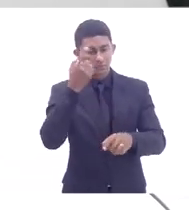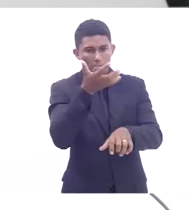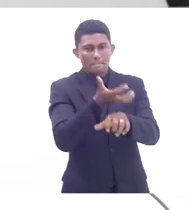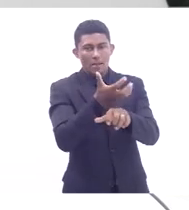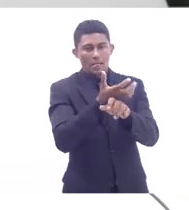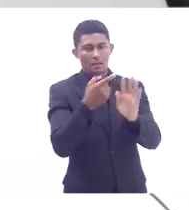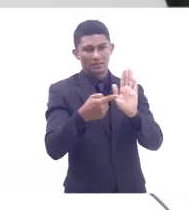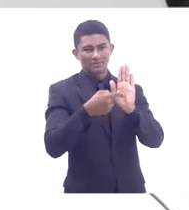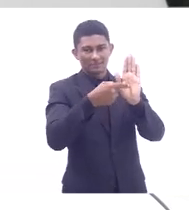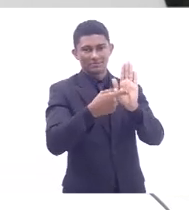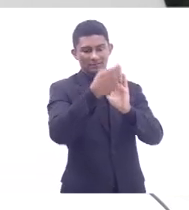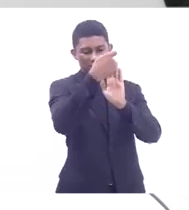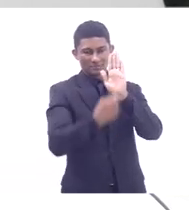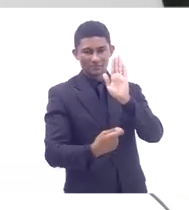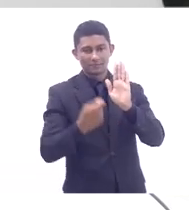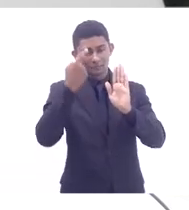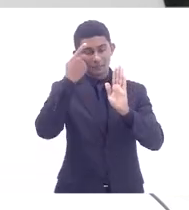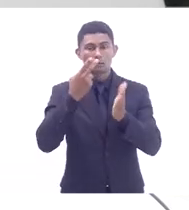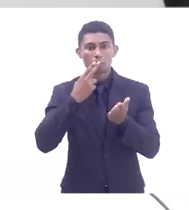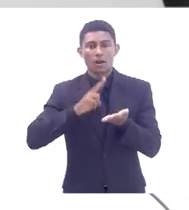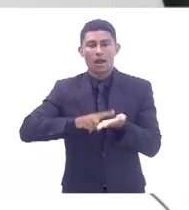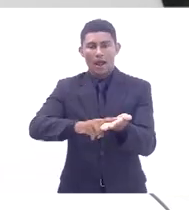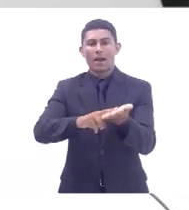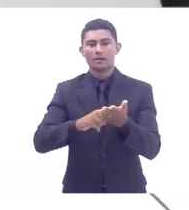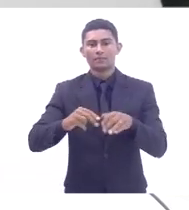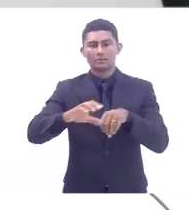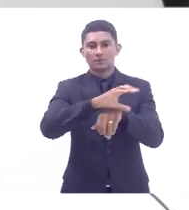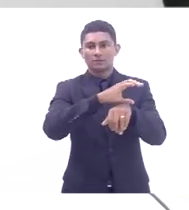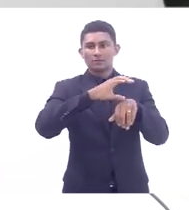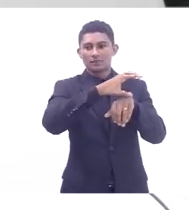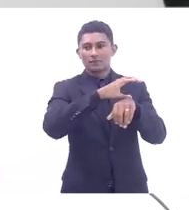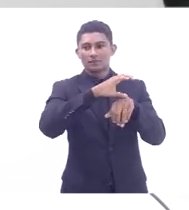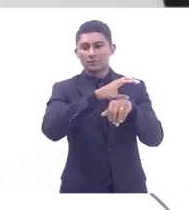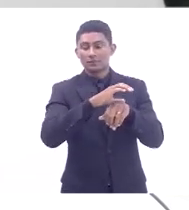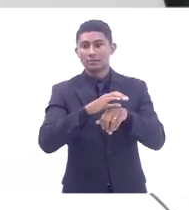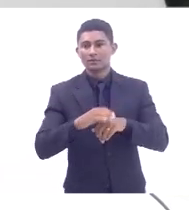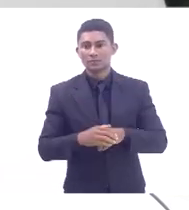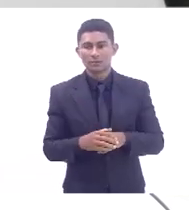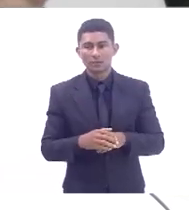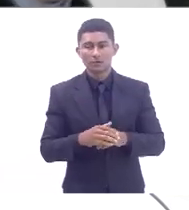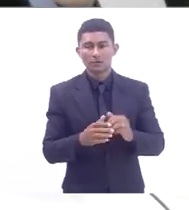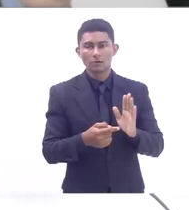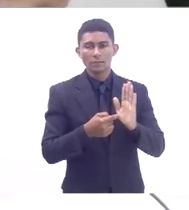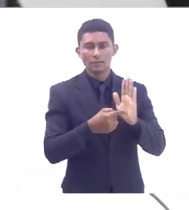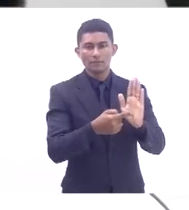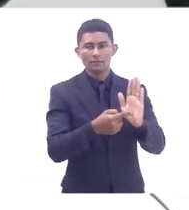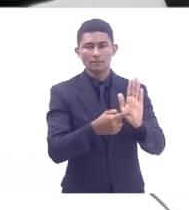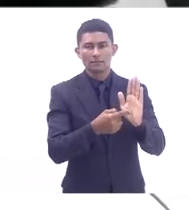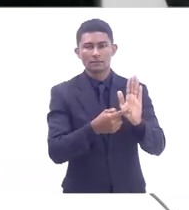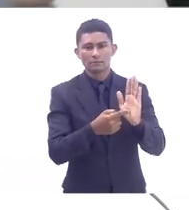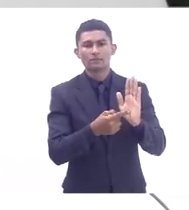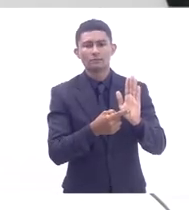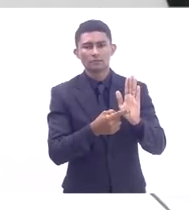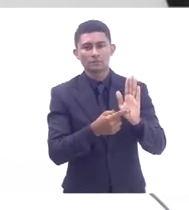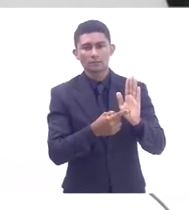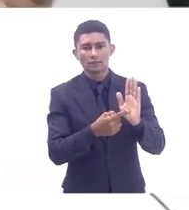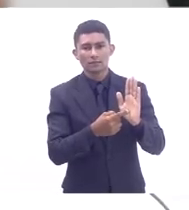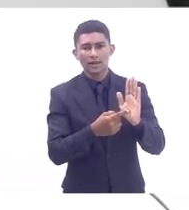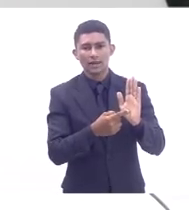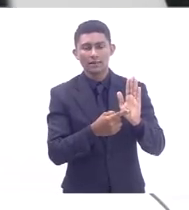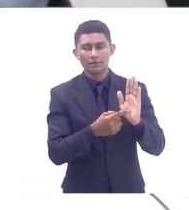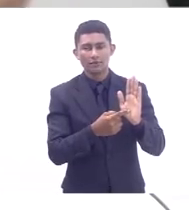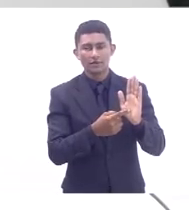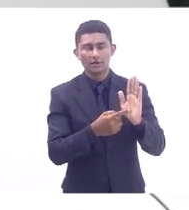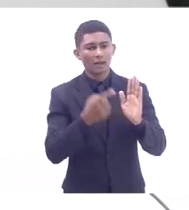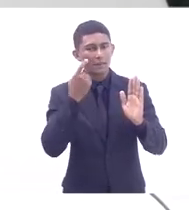introduzir na carta constitucional do Estado né um eu quero ver não é uma panacéia não é um